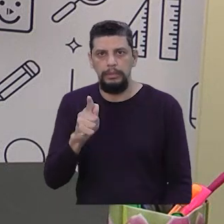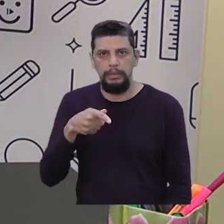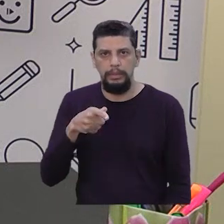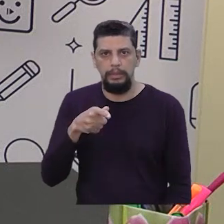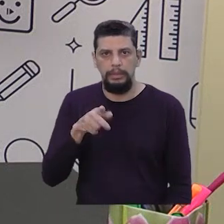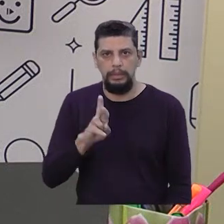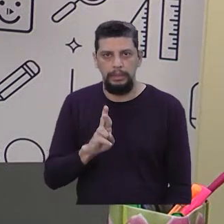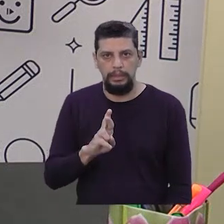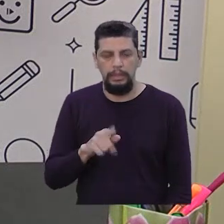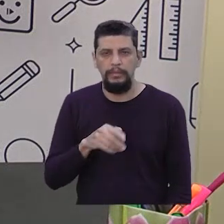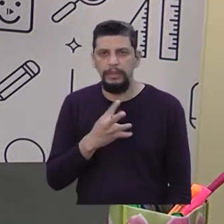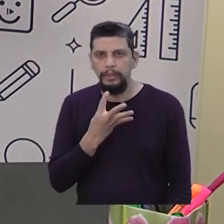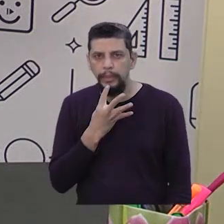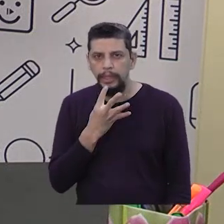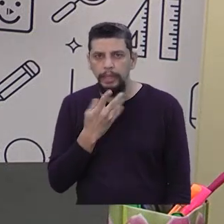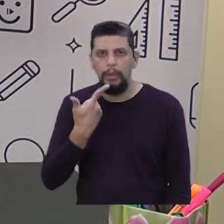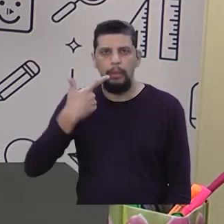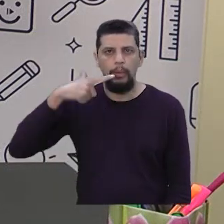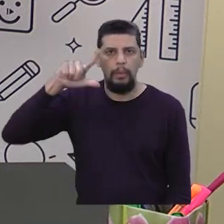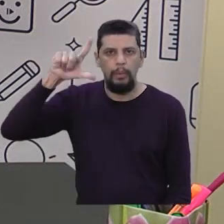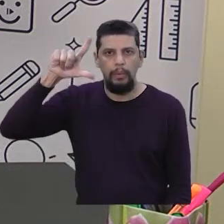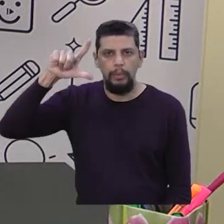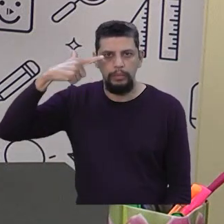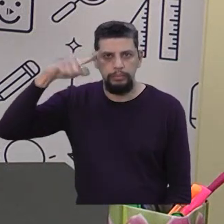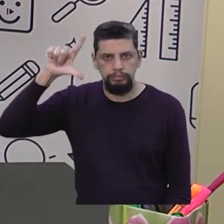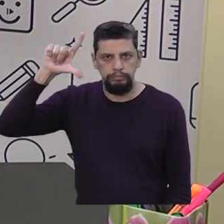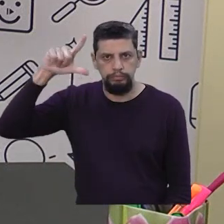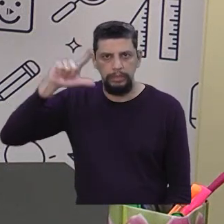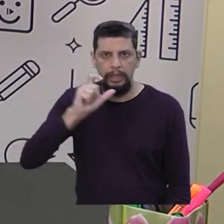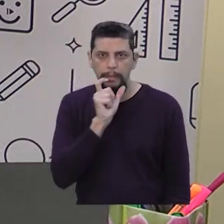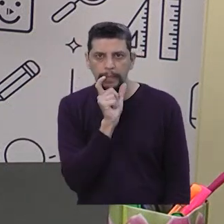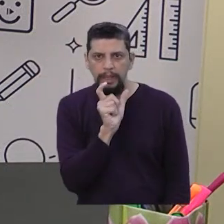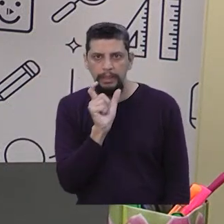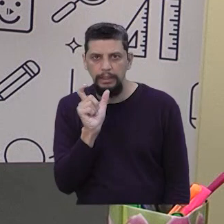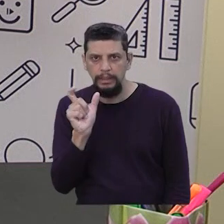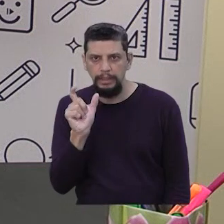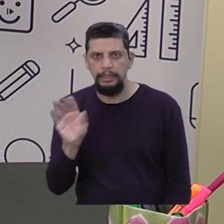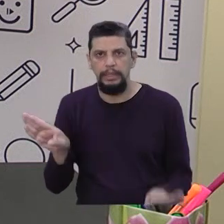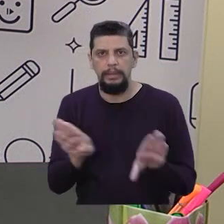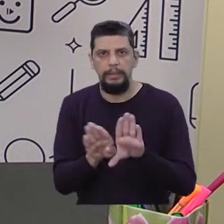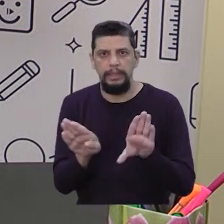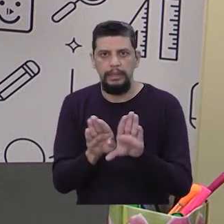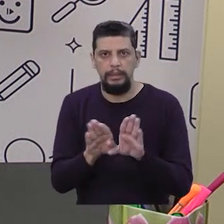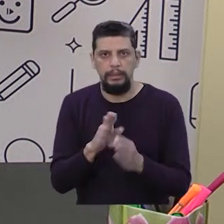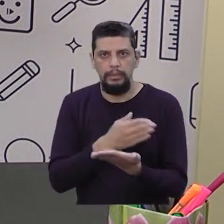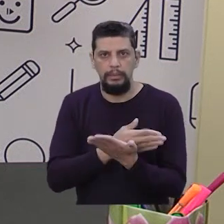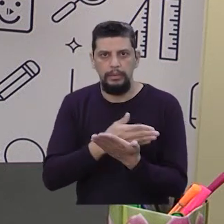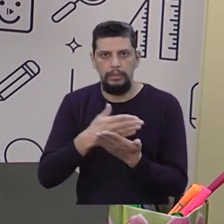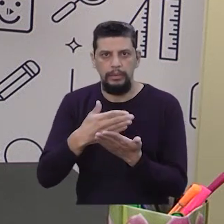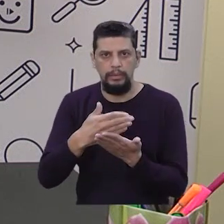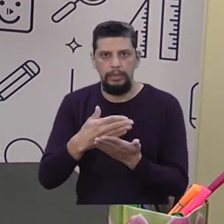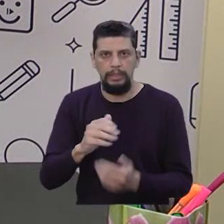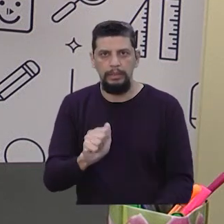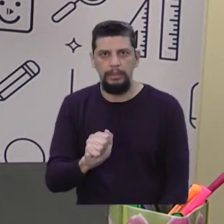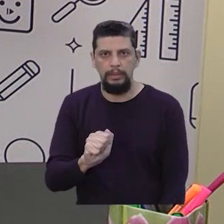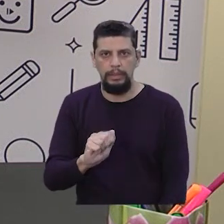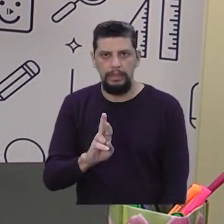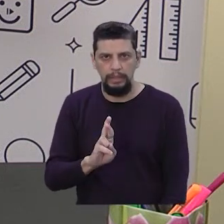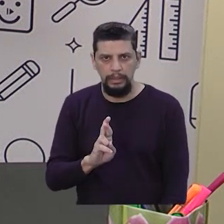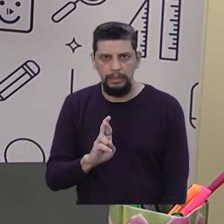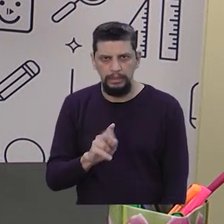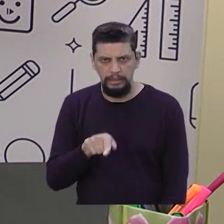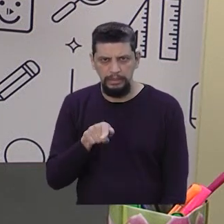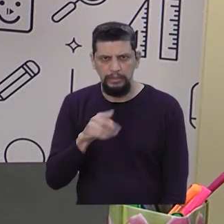Vocês sabem, conhecem alguma outra palavra que também começa com ar?